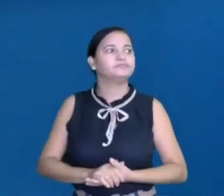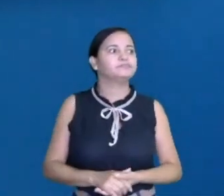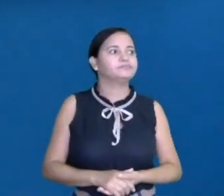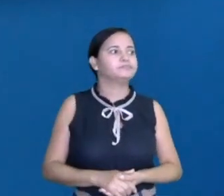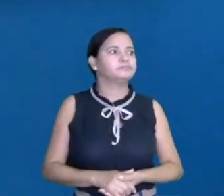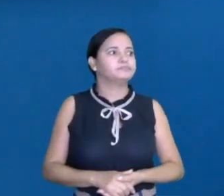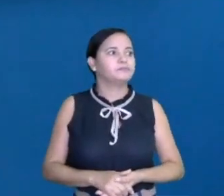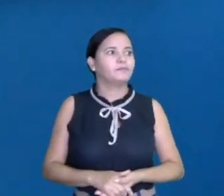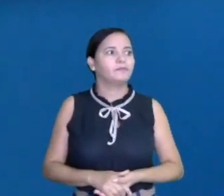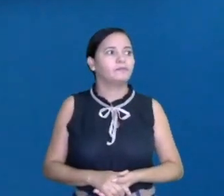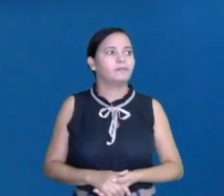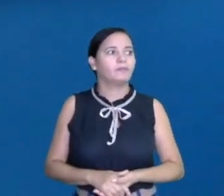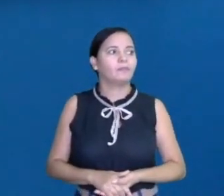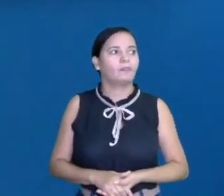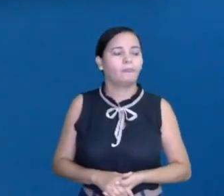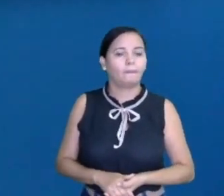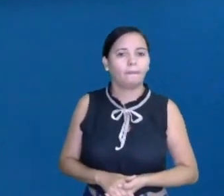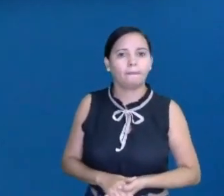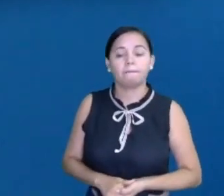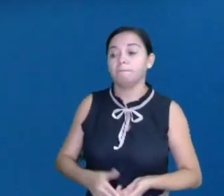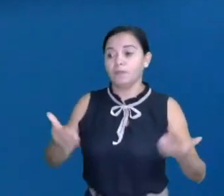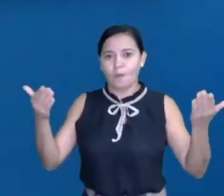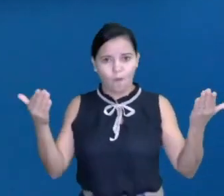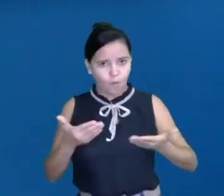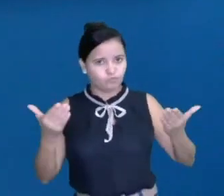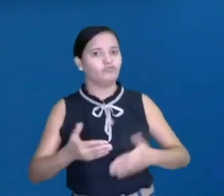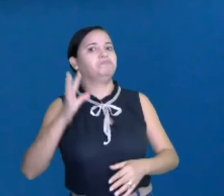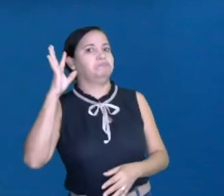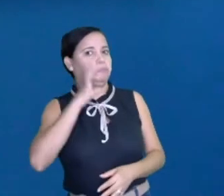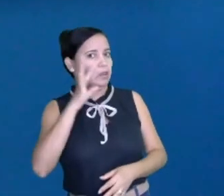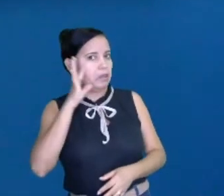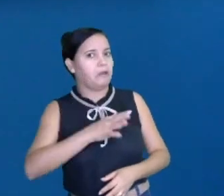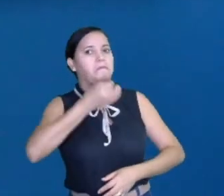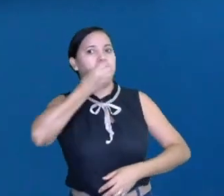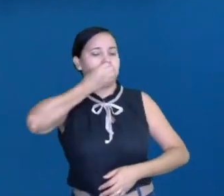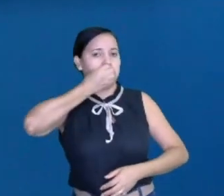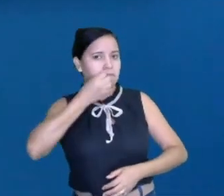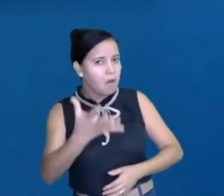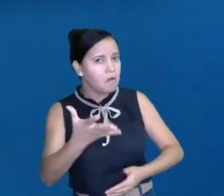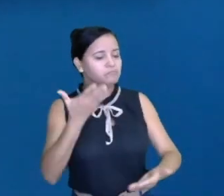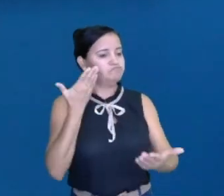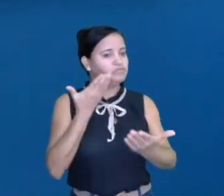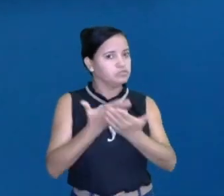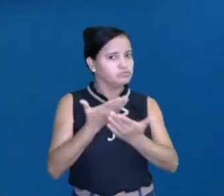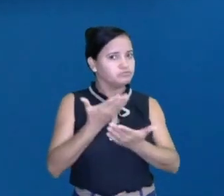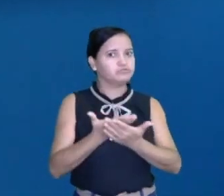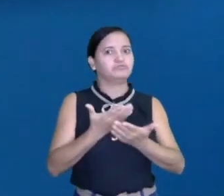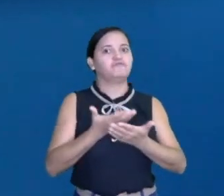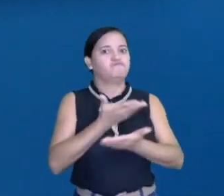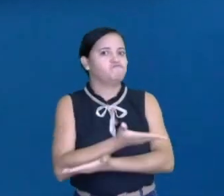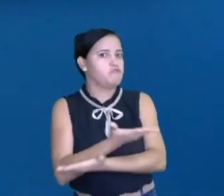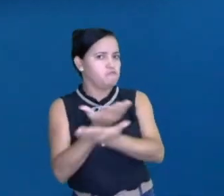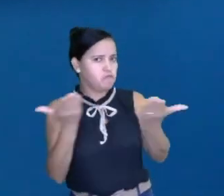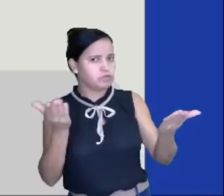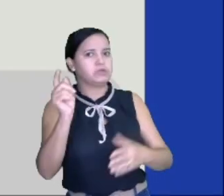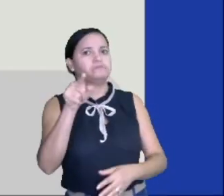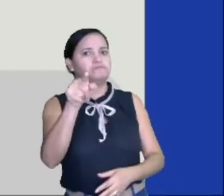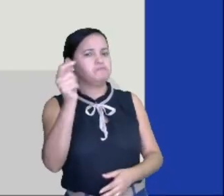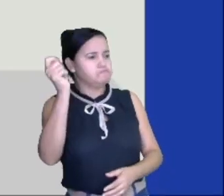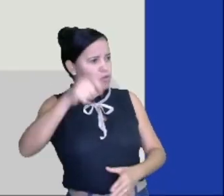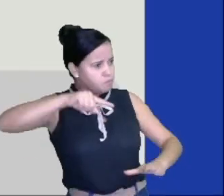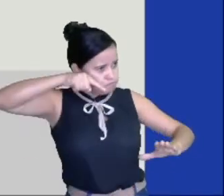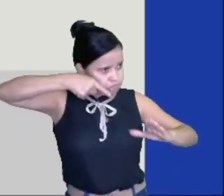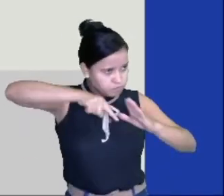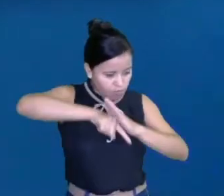Então, gente, nós vimos um assunto muito bacana hoje, um assunto que vocês podem aprofundar mais nos livros,